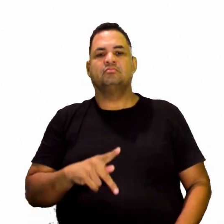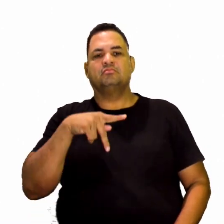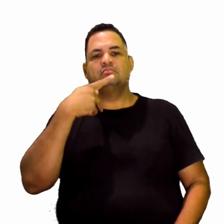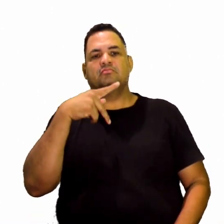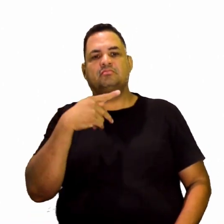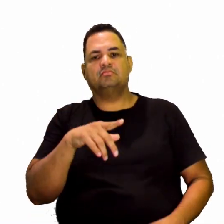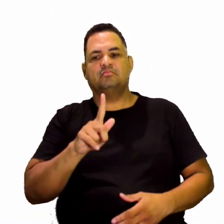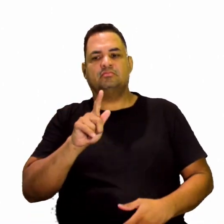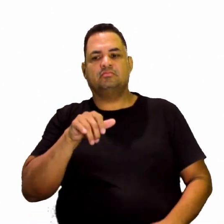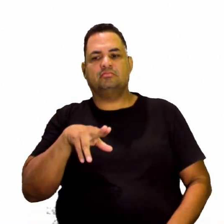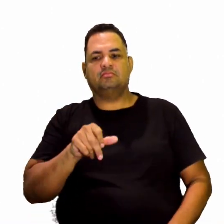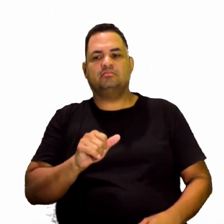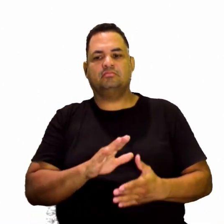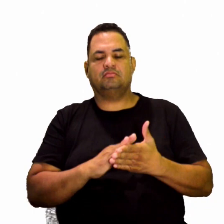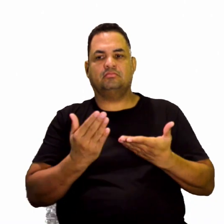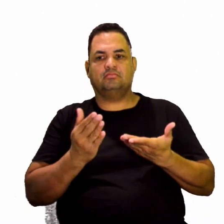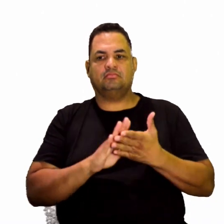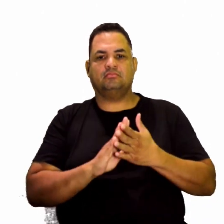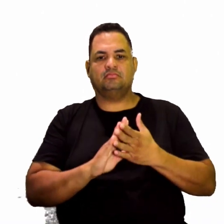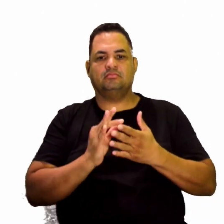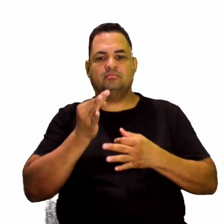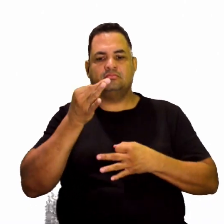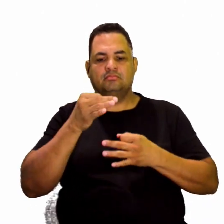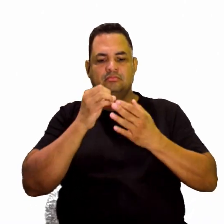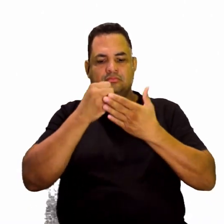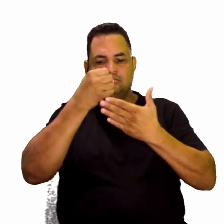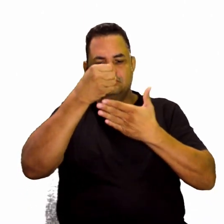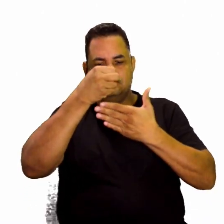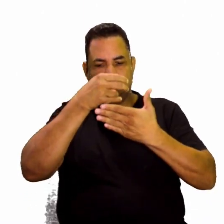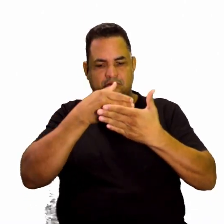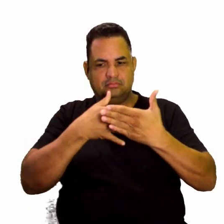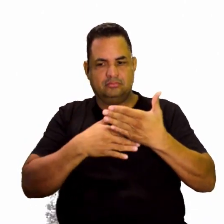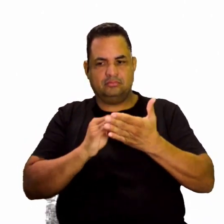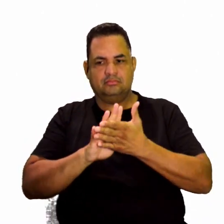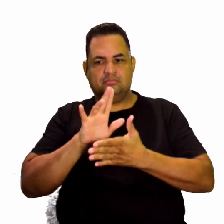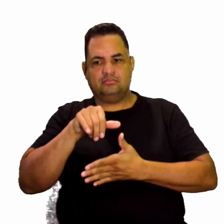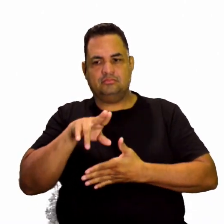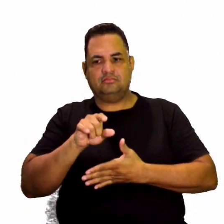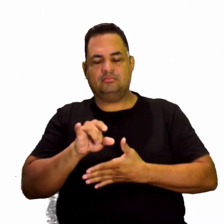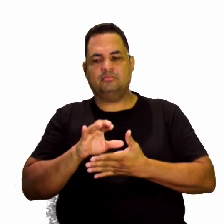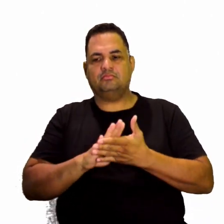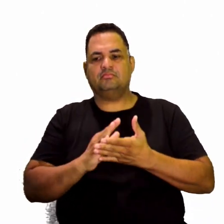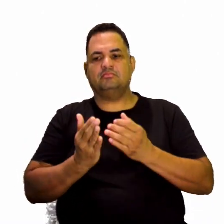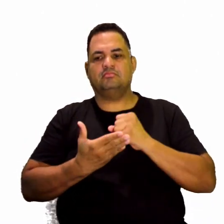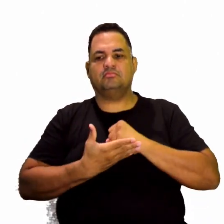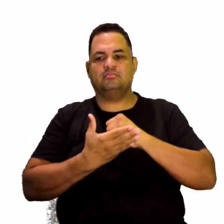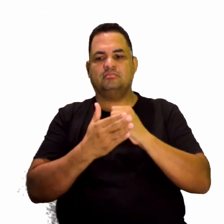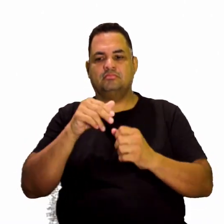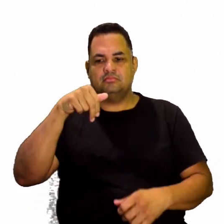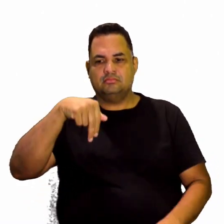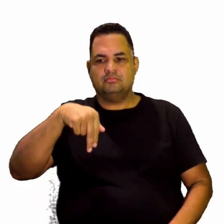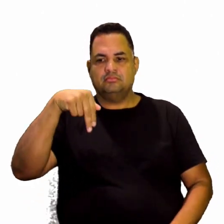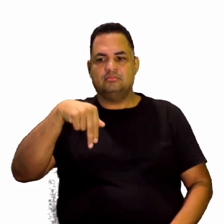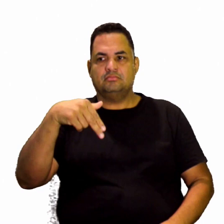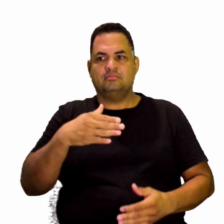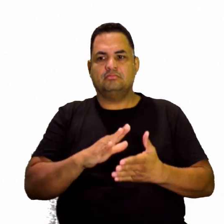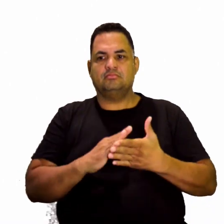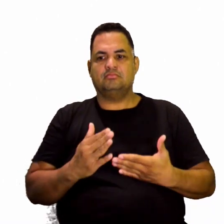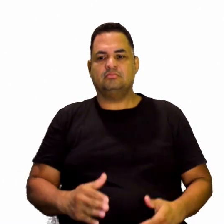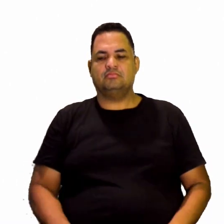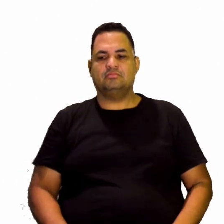de genoma. Esse genoma é justamente aquela descrição dos nucleotídeos, né? As bases nitrogenadas, adenina,